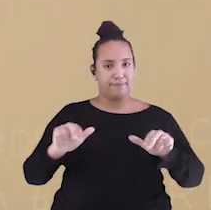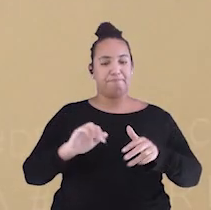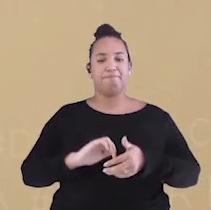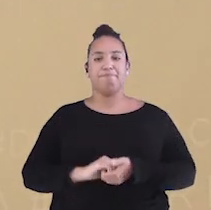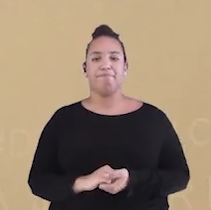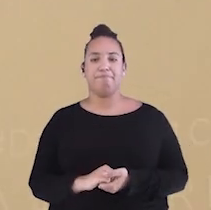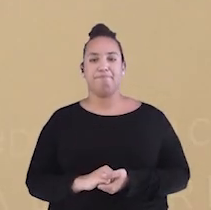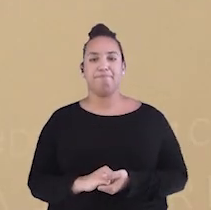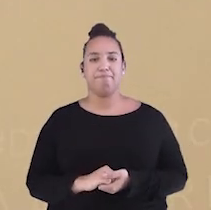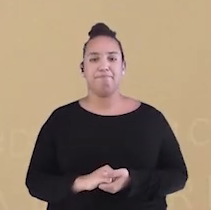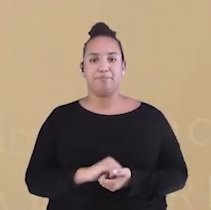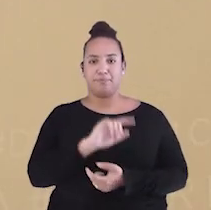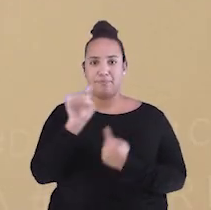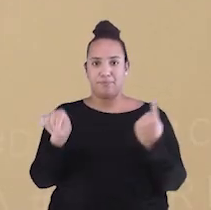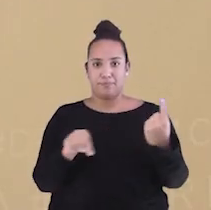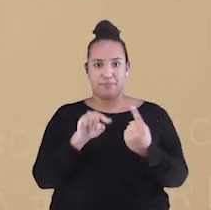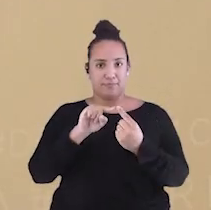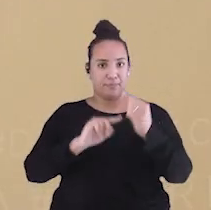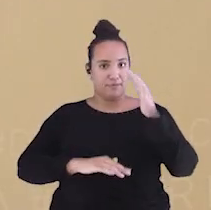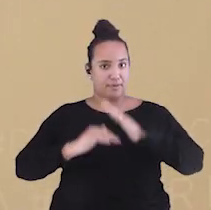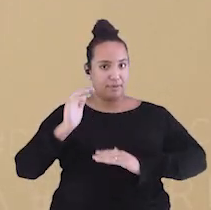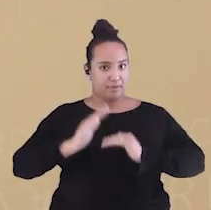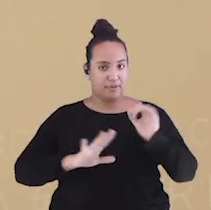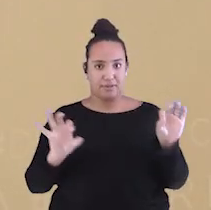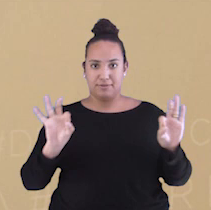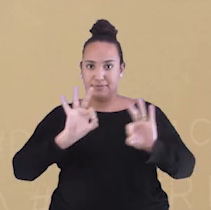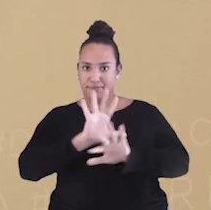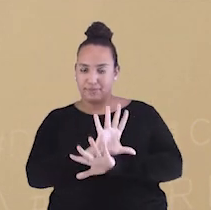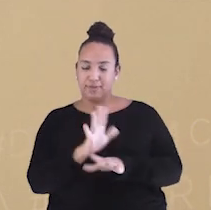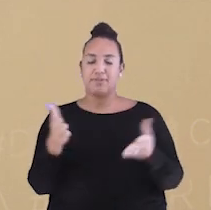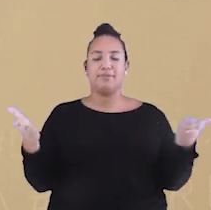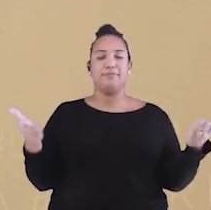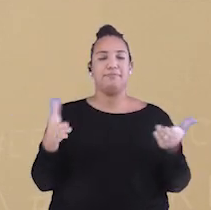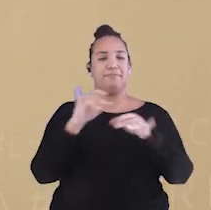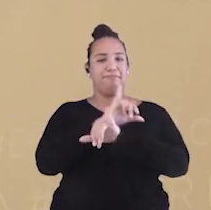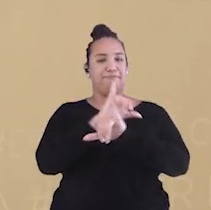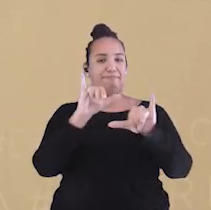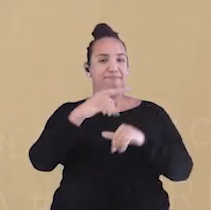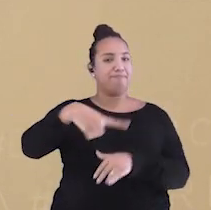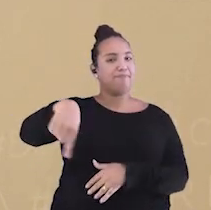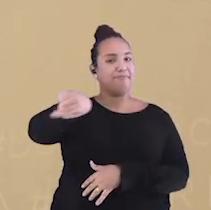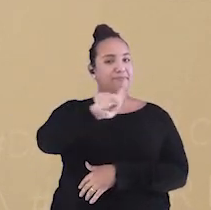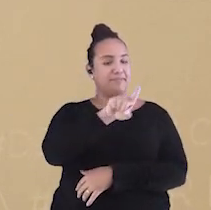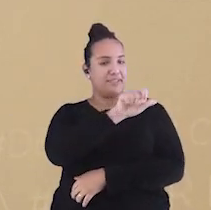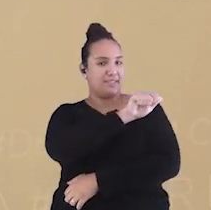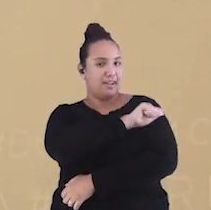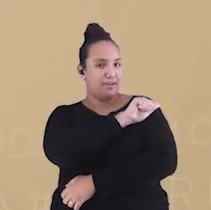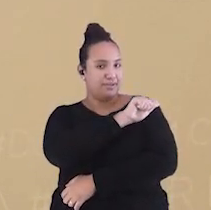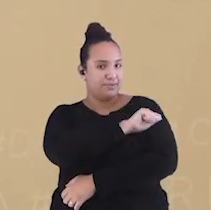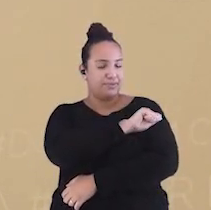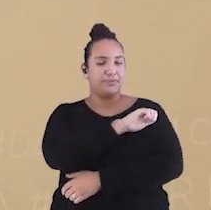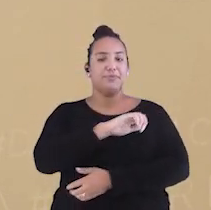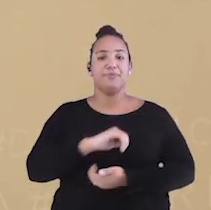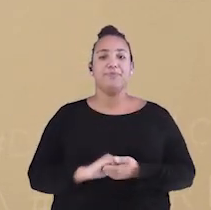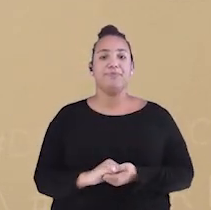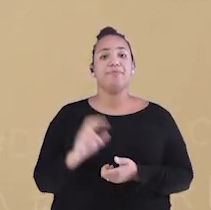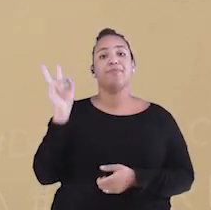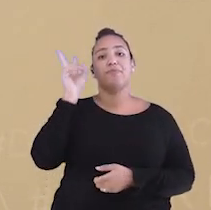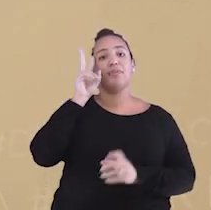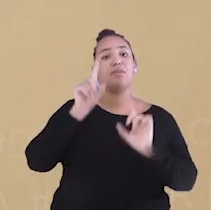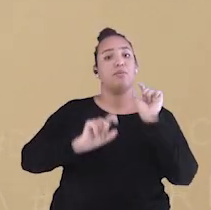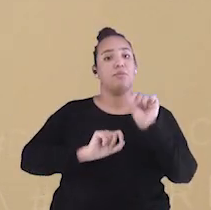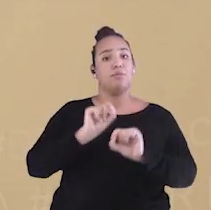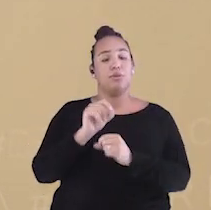sociais. Objetivo e habilidade entendidos, então vou dar um aviso para você, estudante, não se esquecer